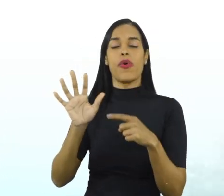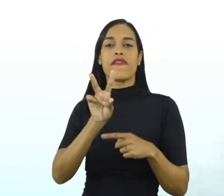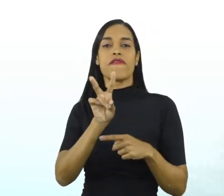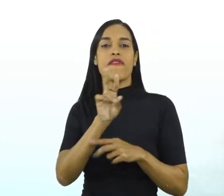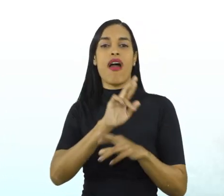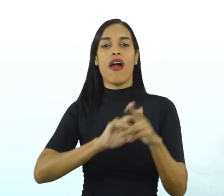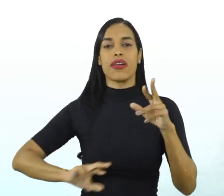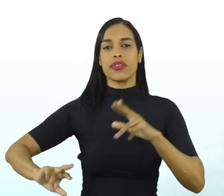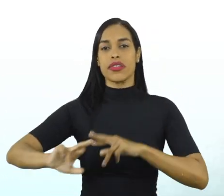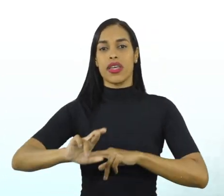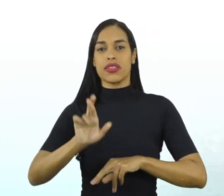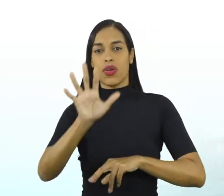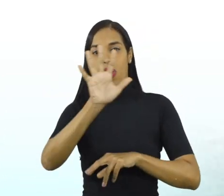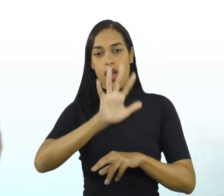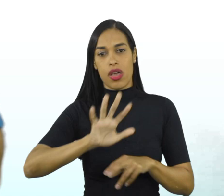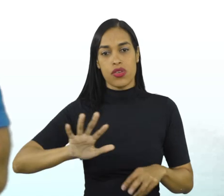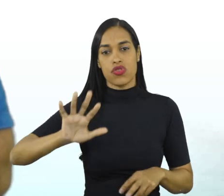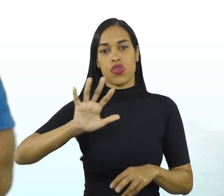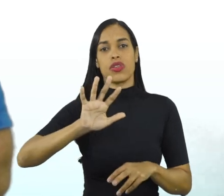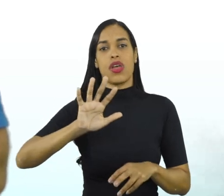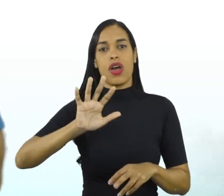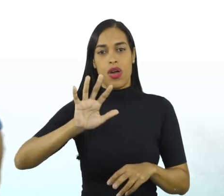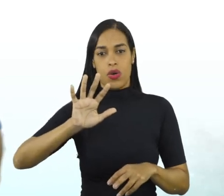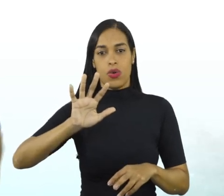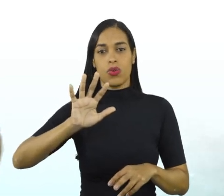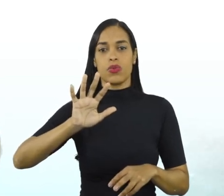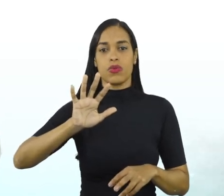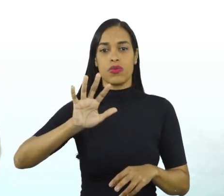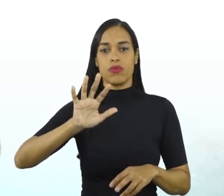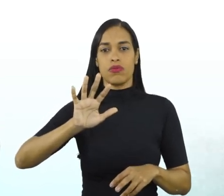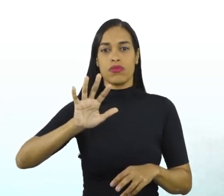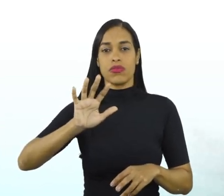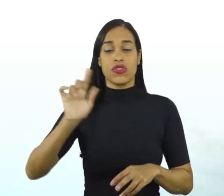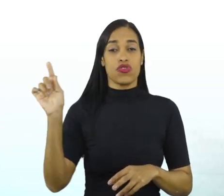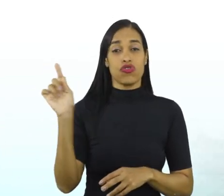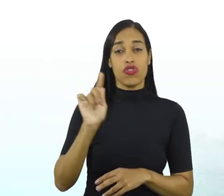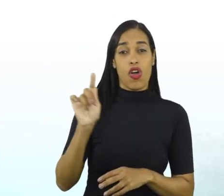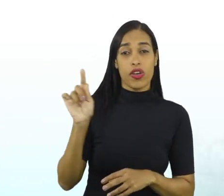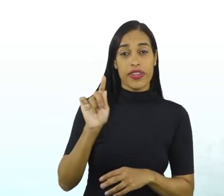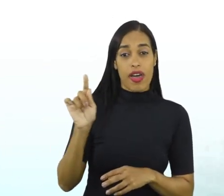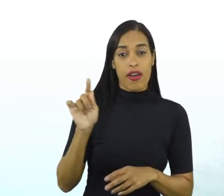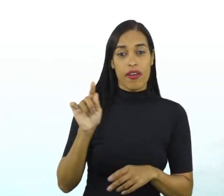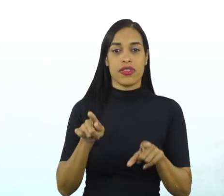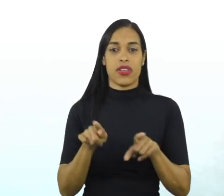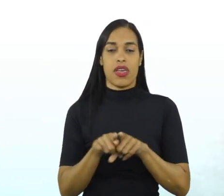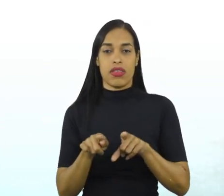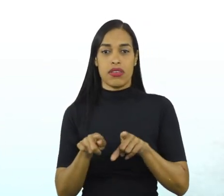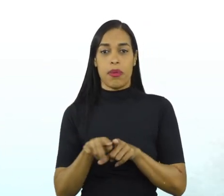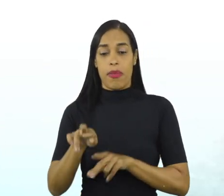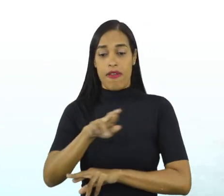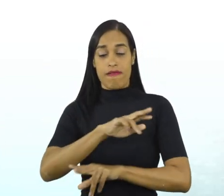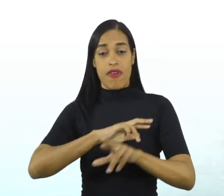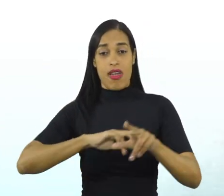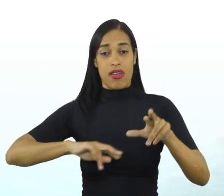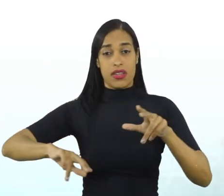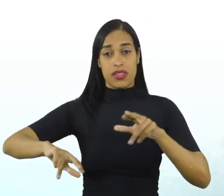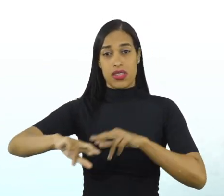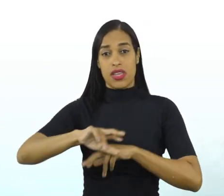de variação regional, não é? A variação geográfica e também chamada de